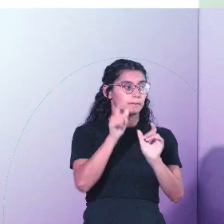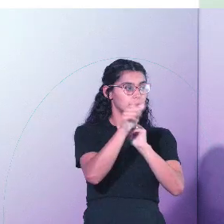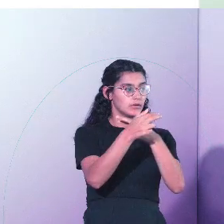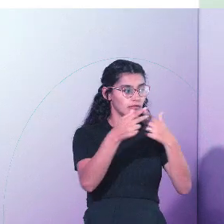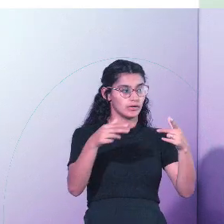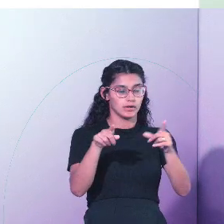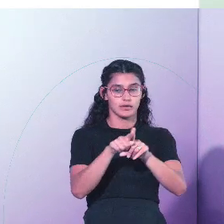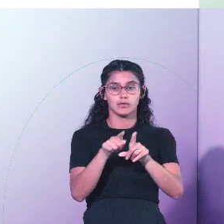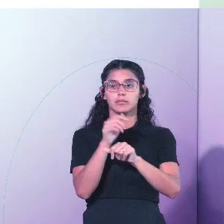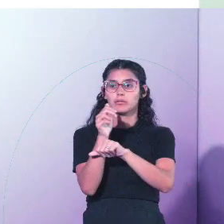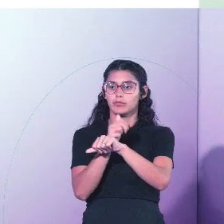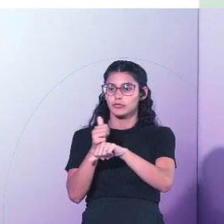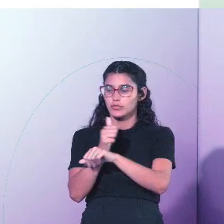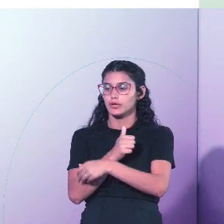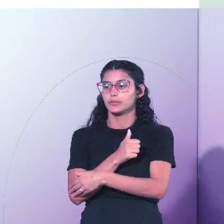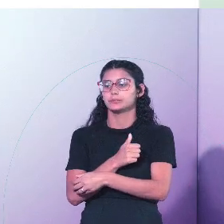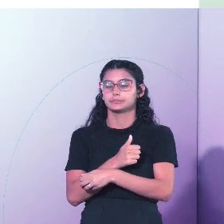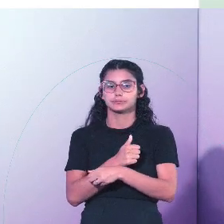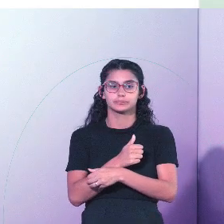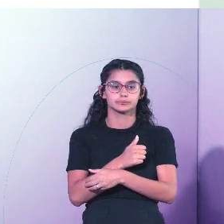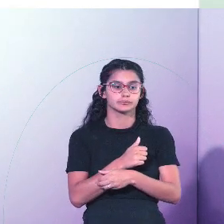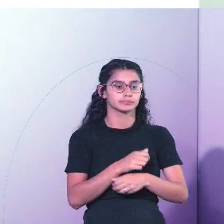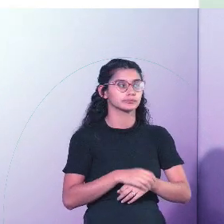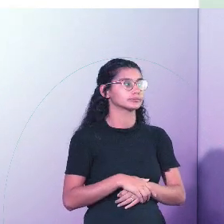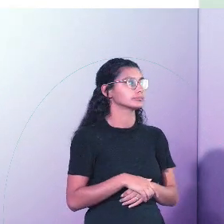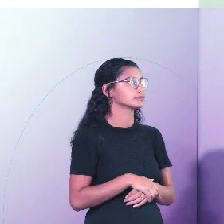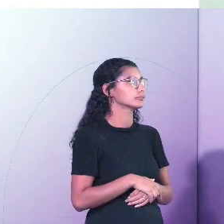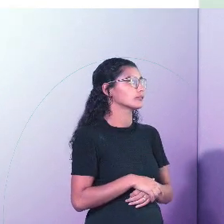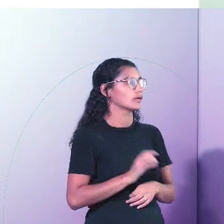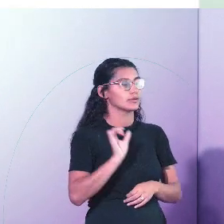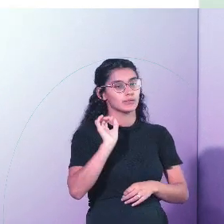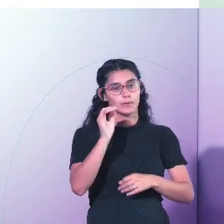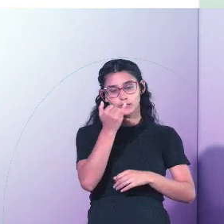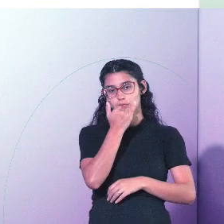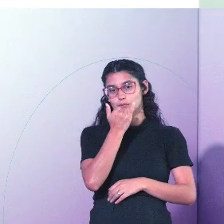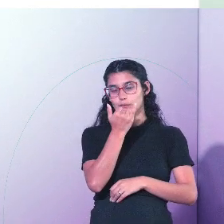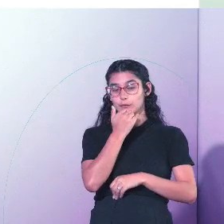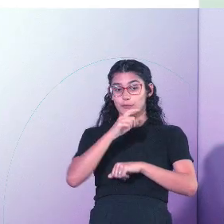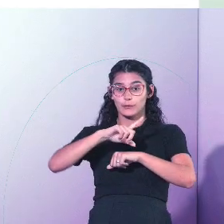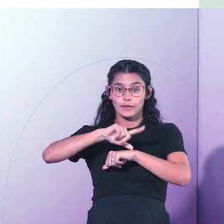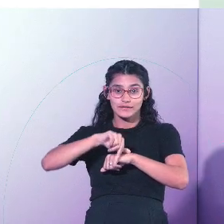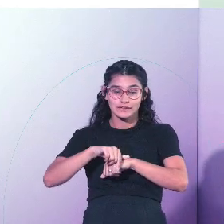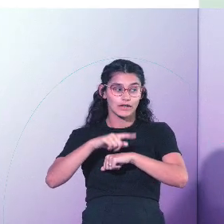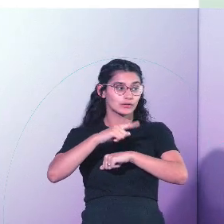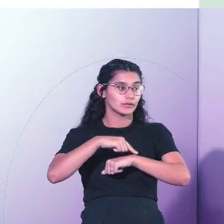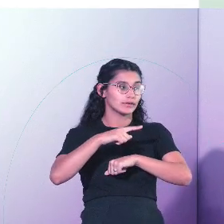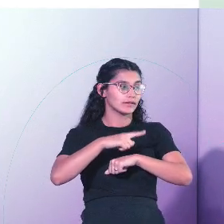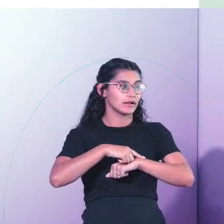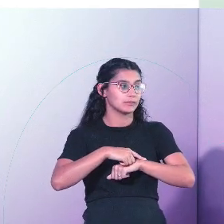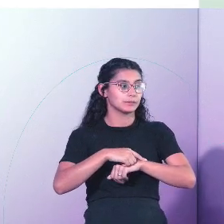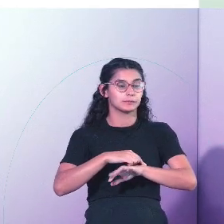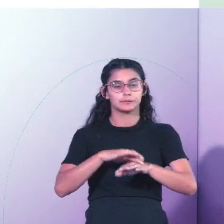de profissionais, etc, etc. Então é isso, gente. Desculpem ter ultrapassado o tempo,